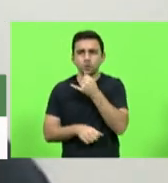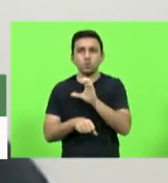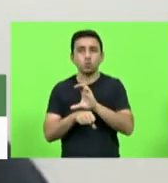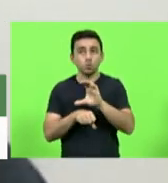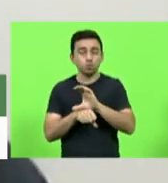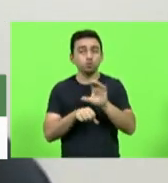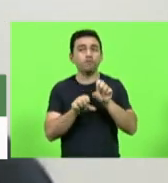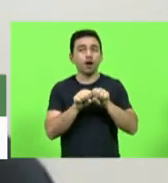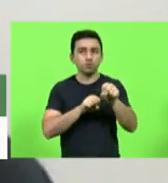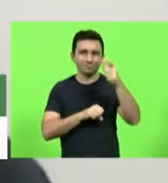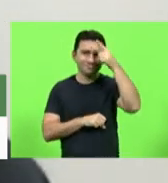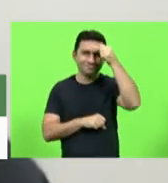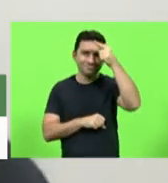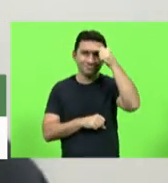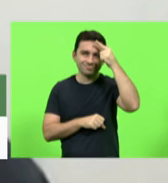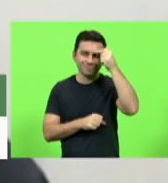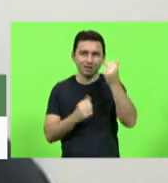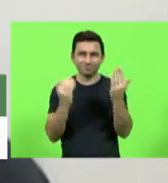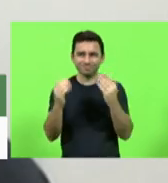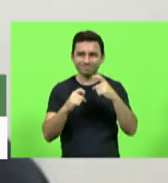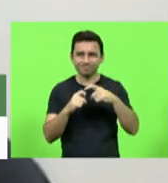graduação de psicologia não